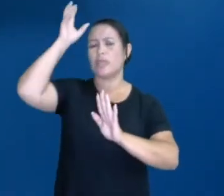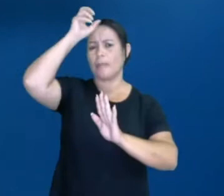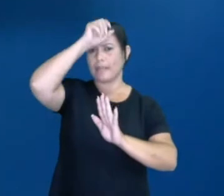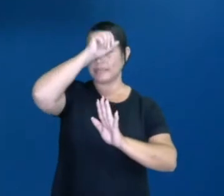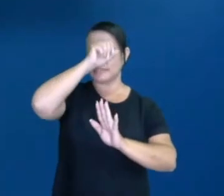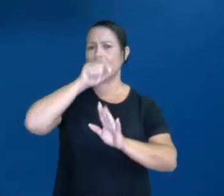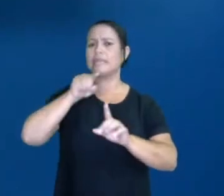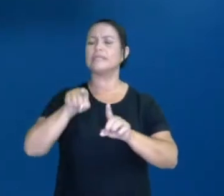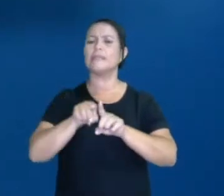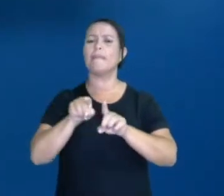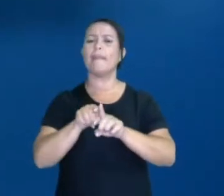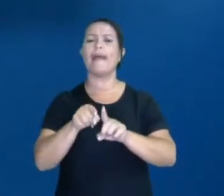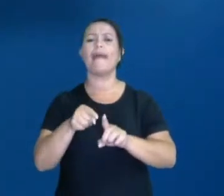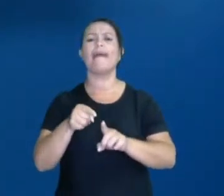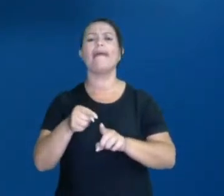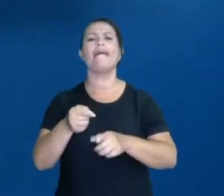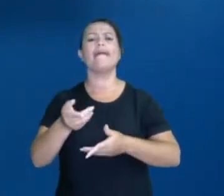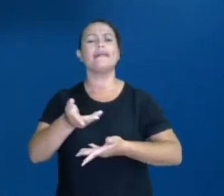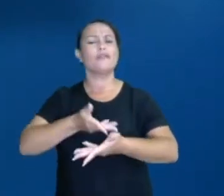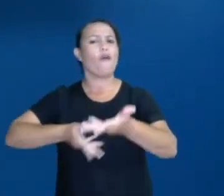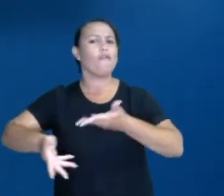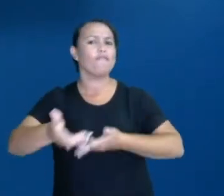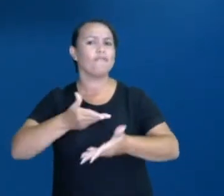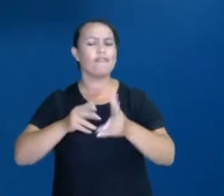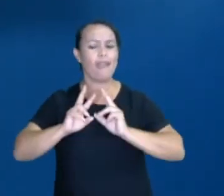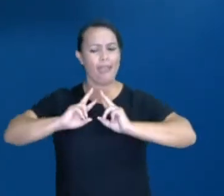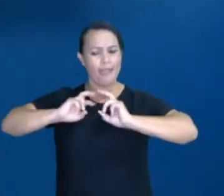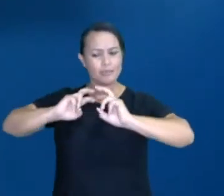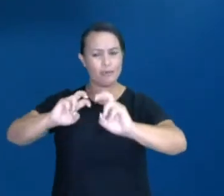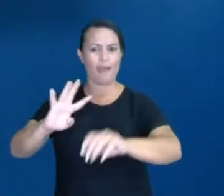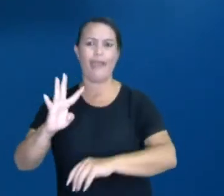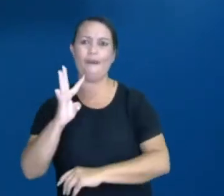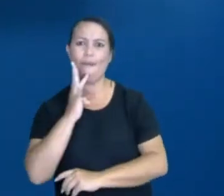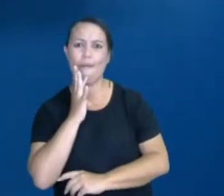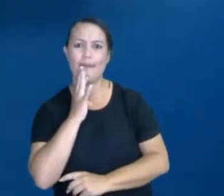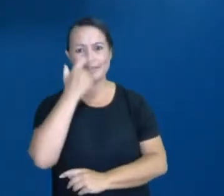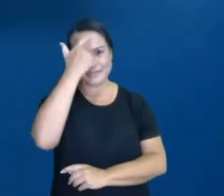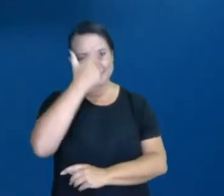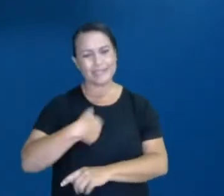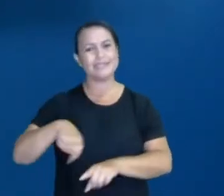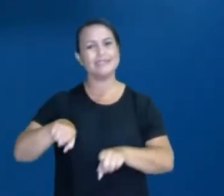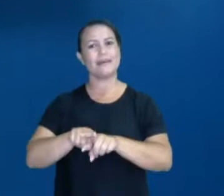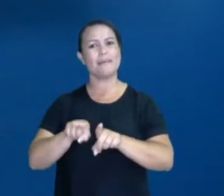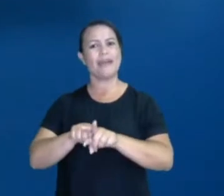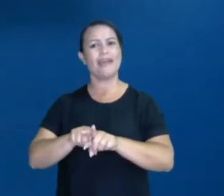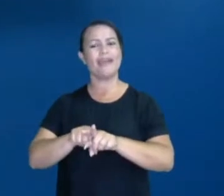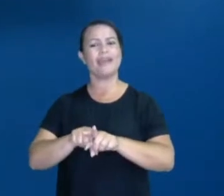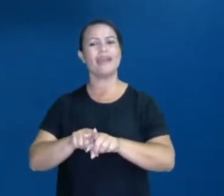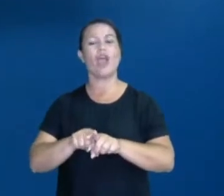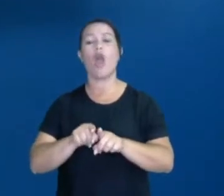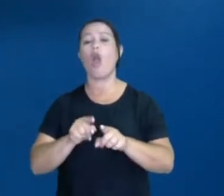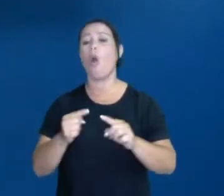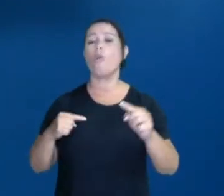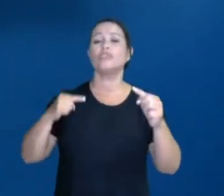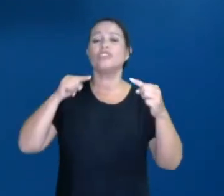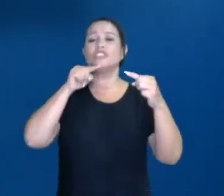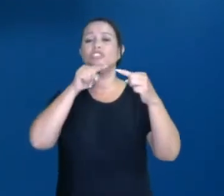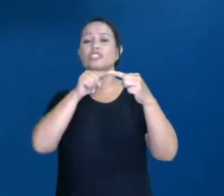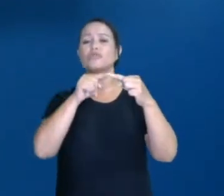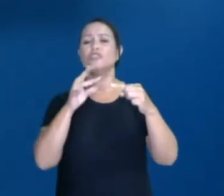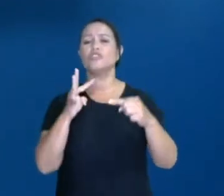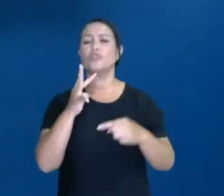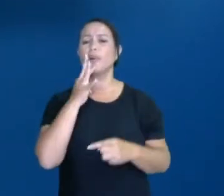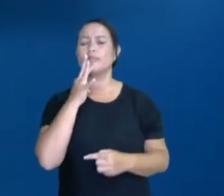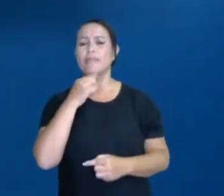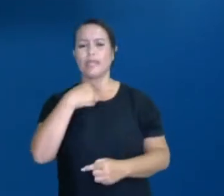aprendizagem, conviver, explorar e conhecer-se. Objetivos de conhecimento, eu